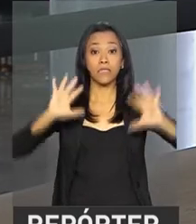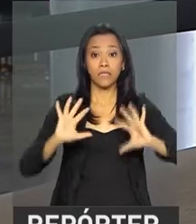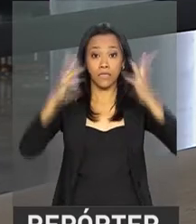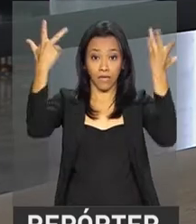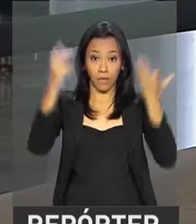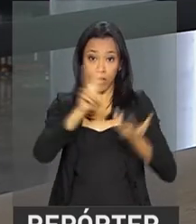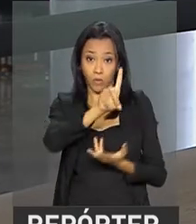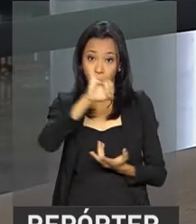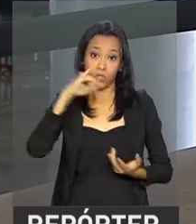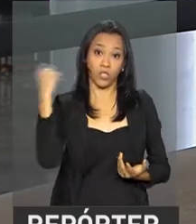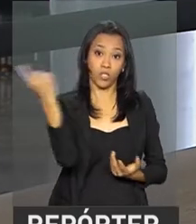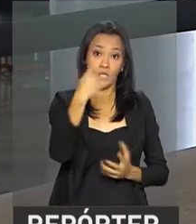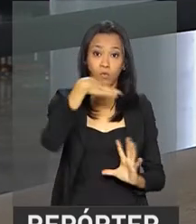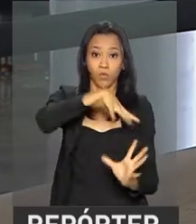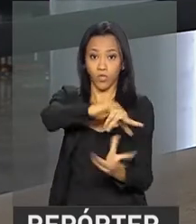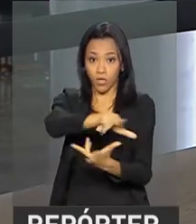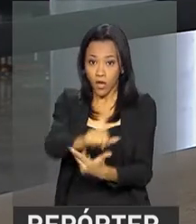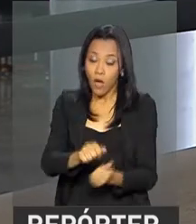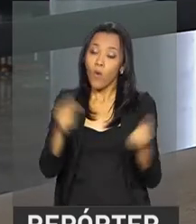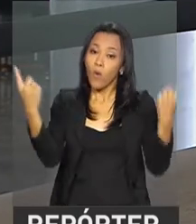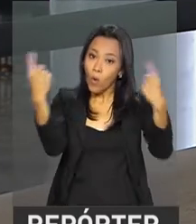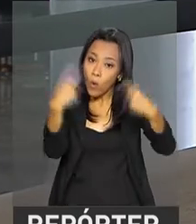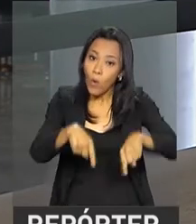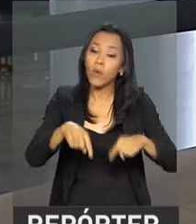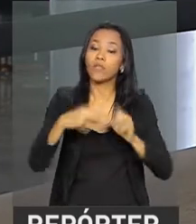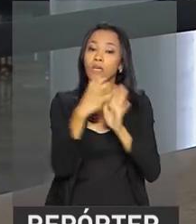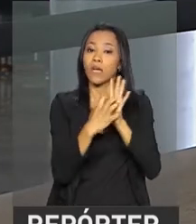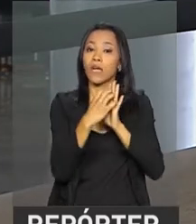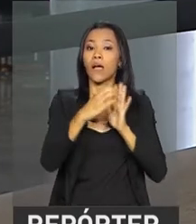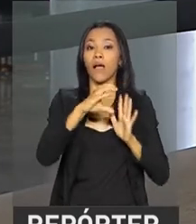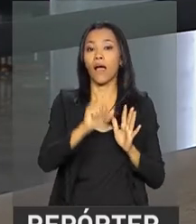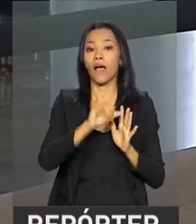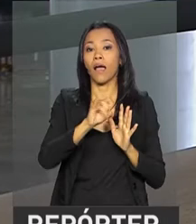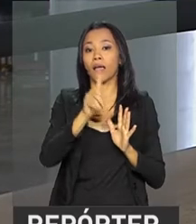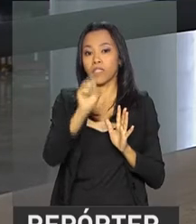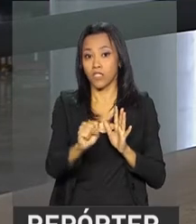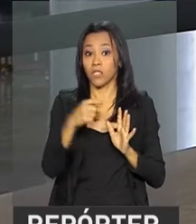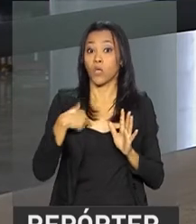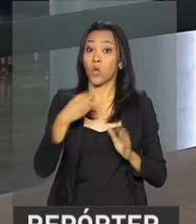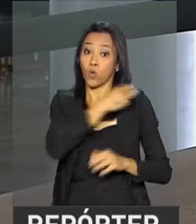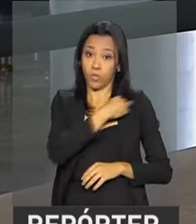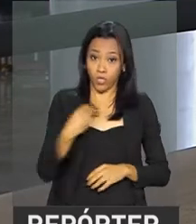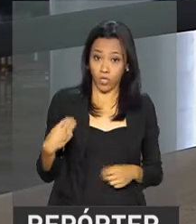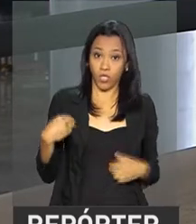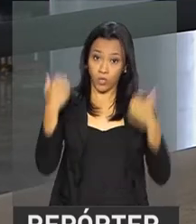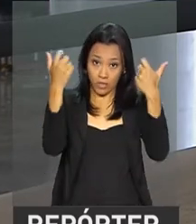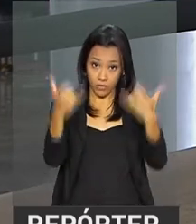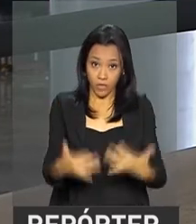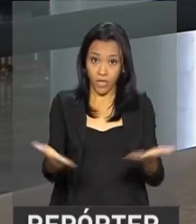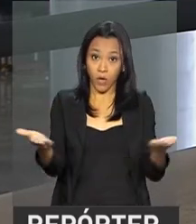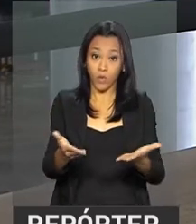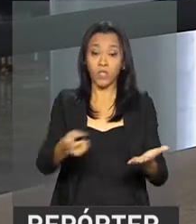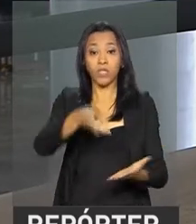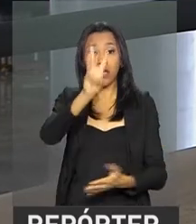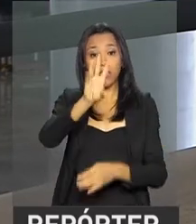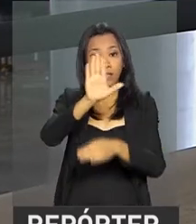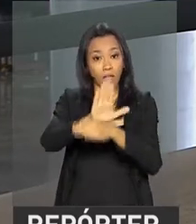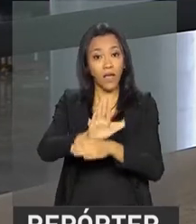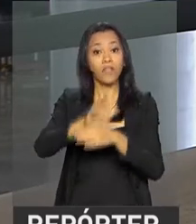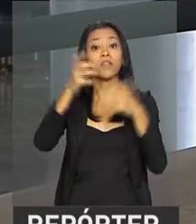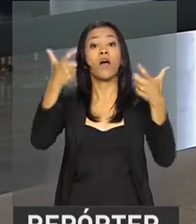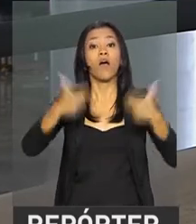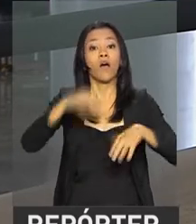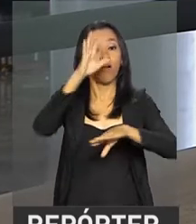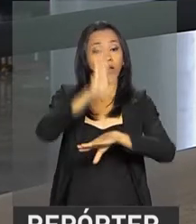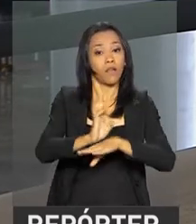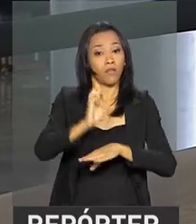combate à aids o ministro da saúde ricardo barros apresenta hoje às 3 horas da tarde em curitiba no paraná